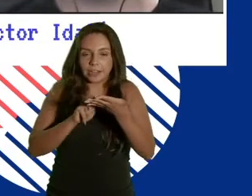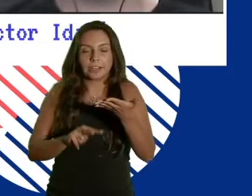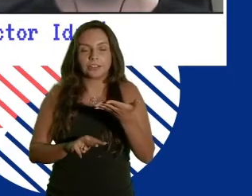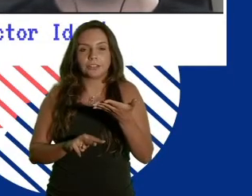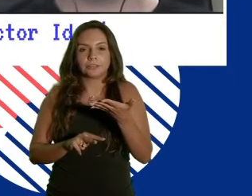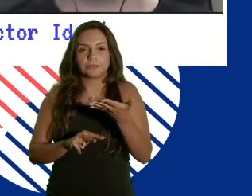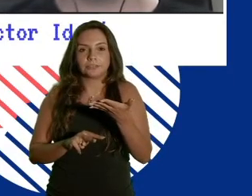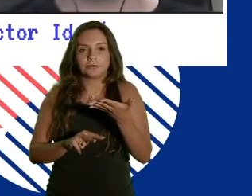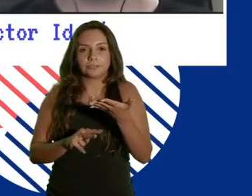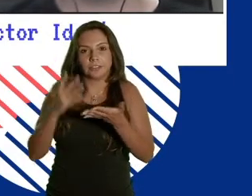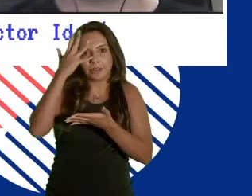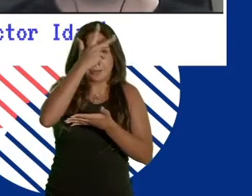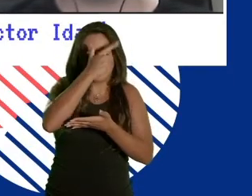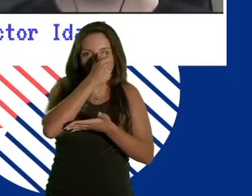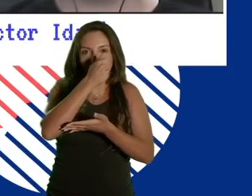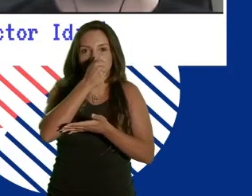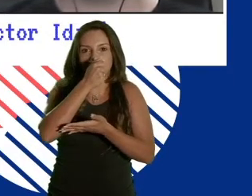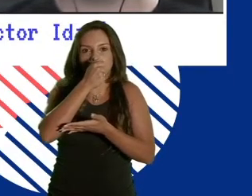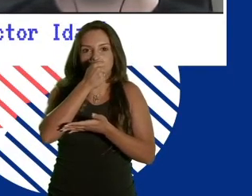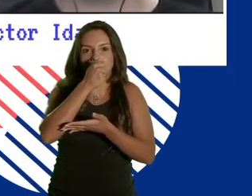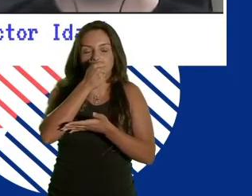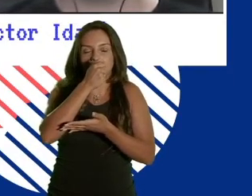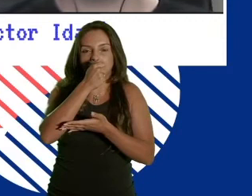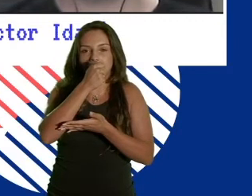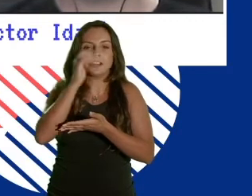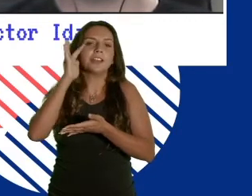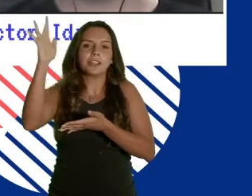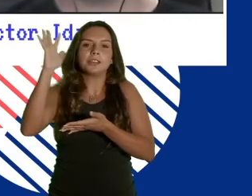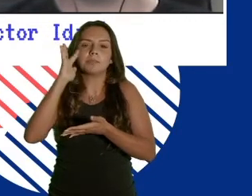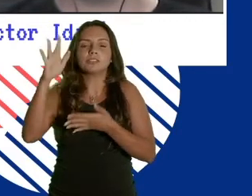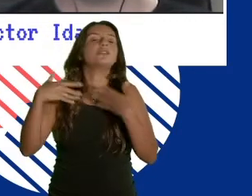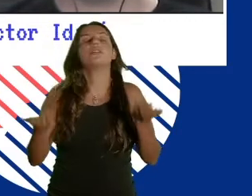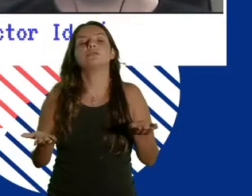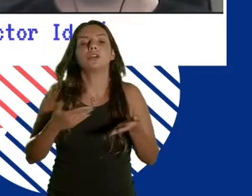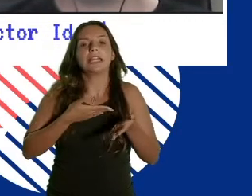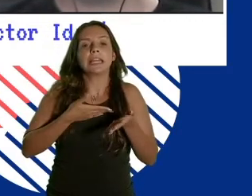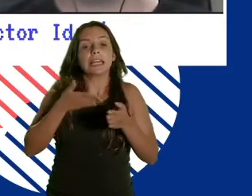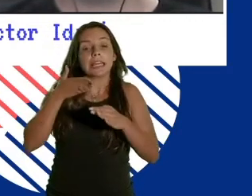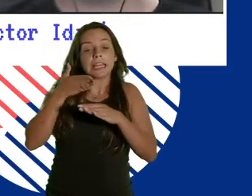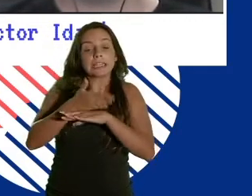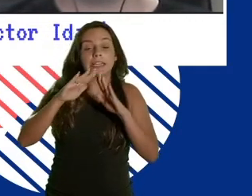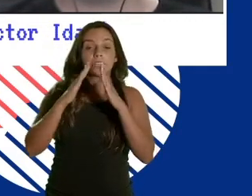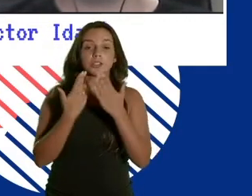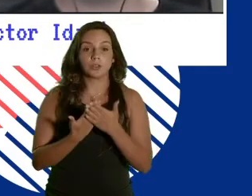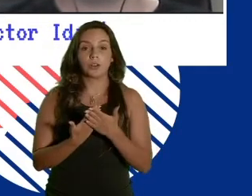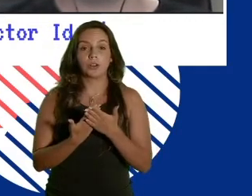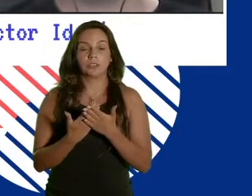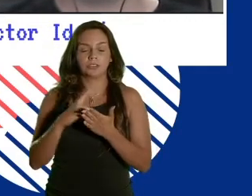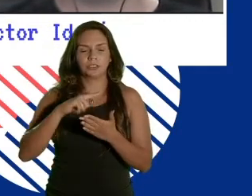lendo as belezas das nuvens e imaginando. E quando eu entrei na escola, que eu